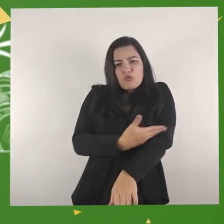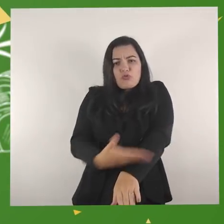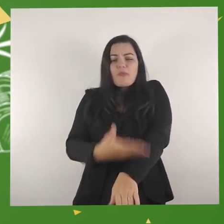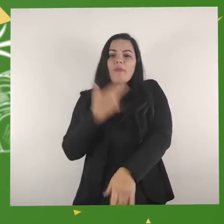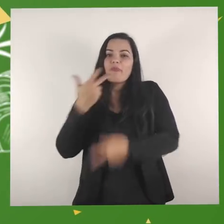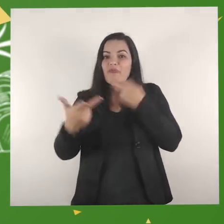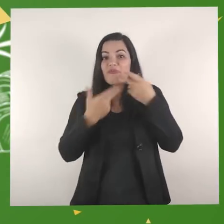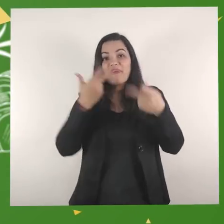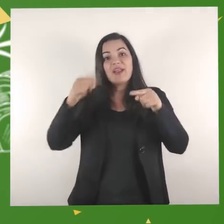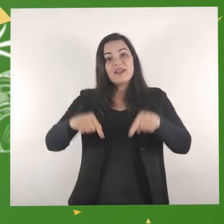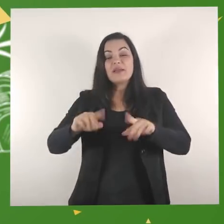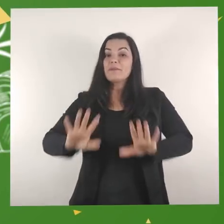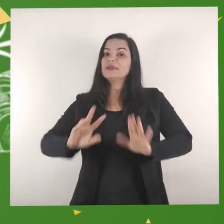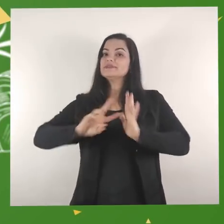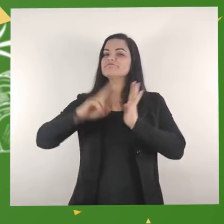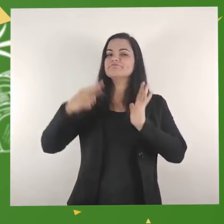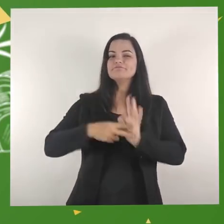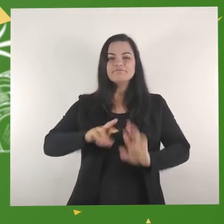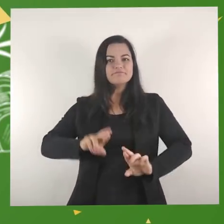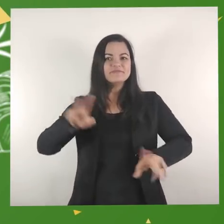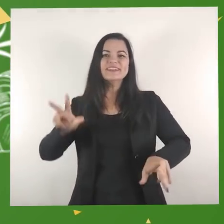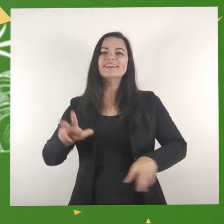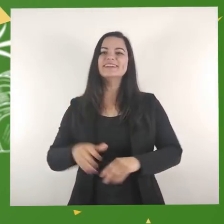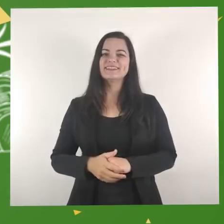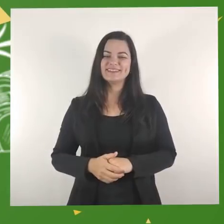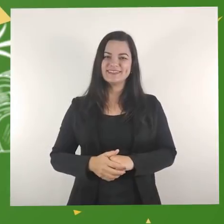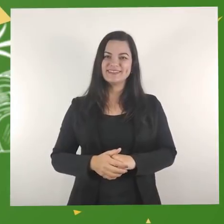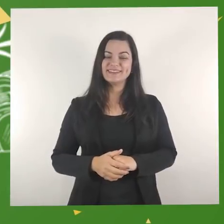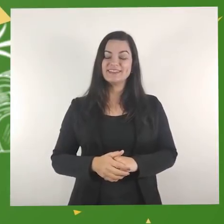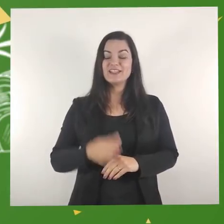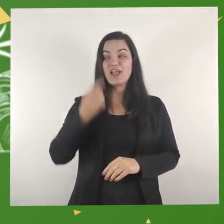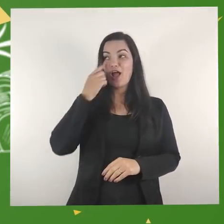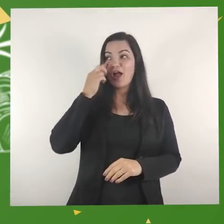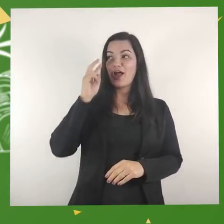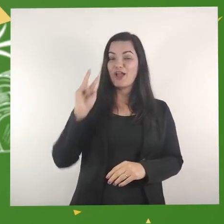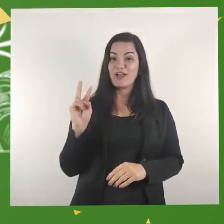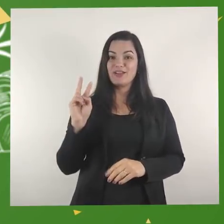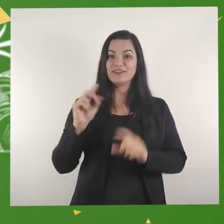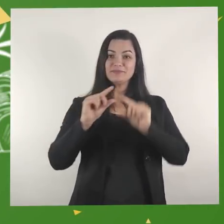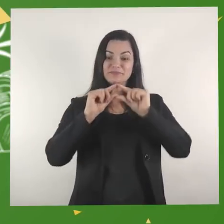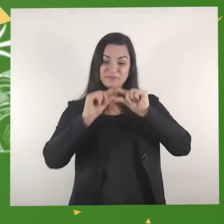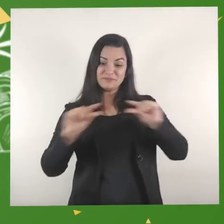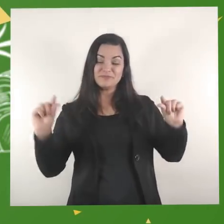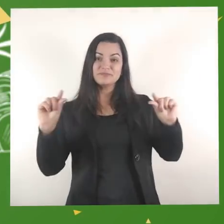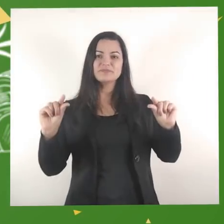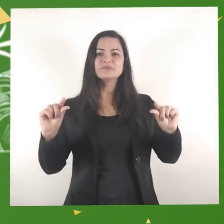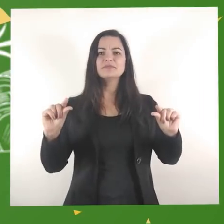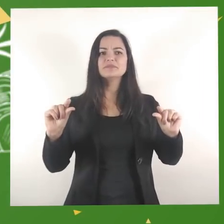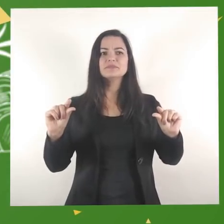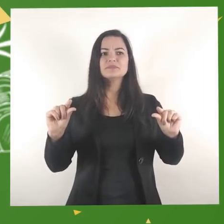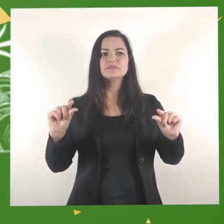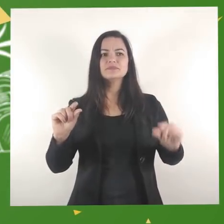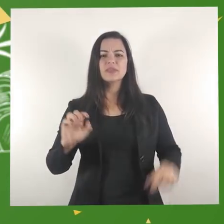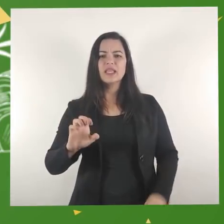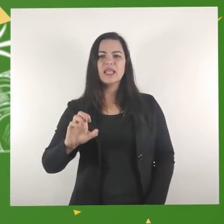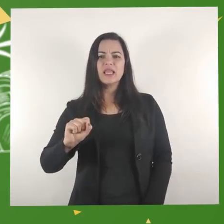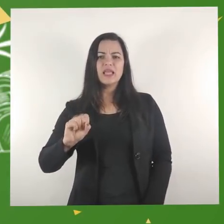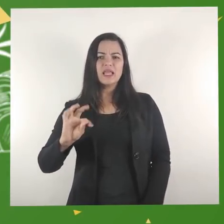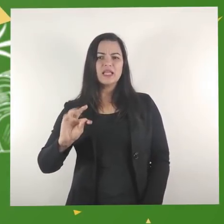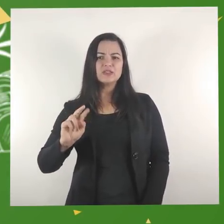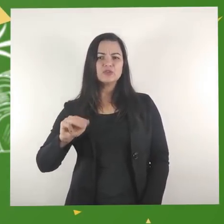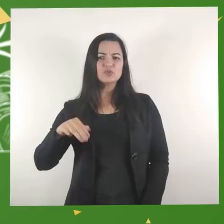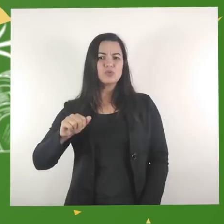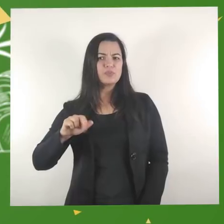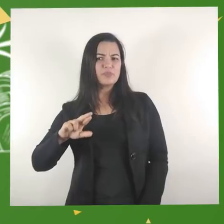aqui, mas com significados bem diferentes. Olha essa expressão, estumar